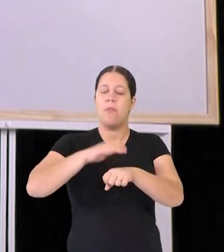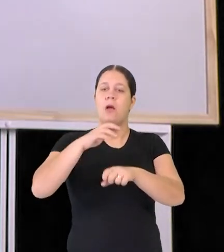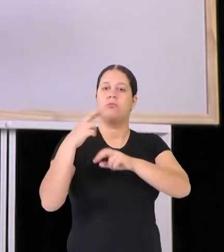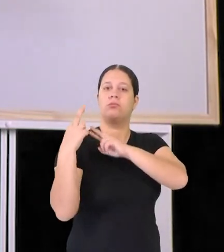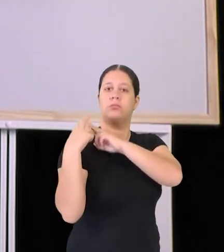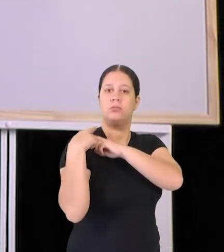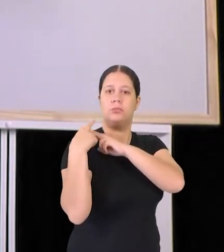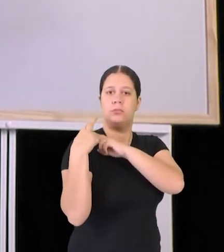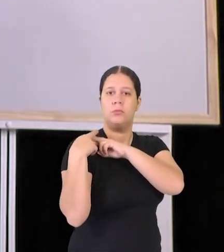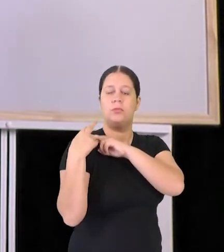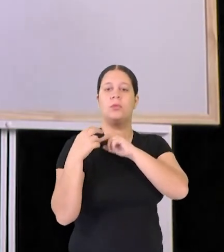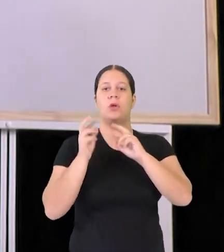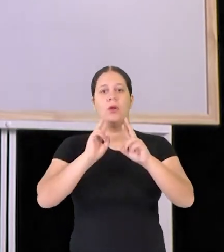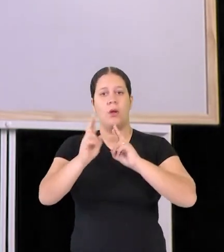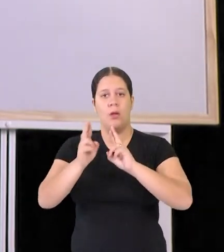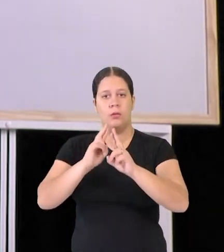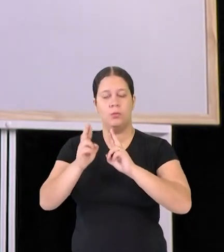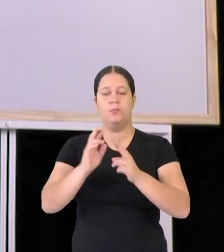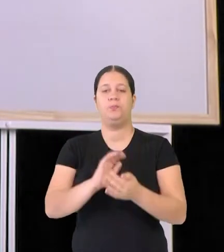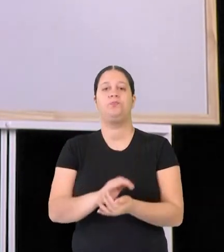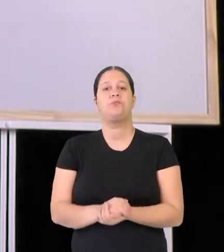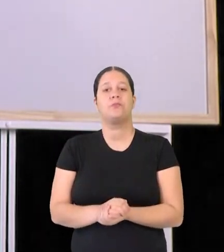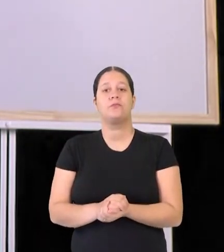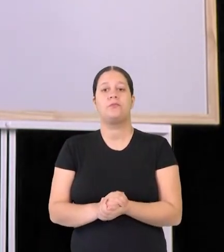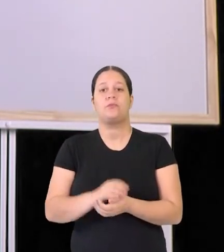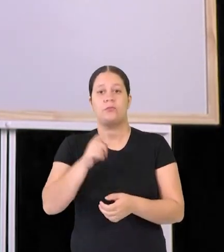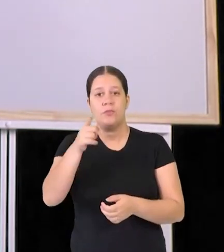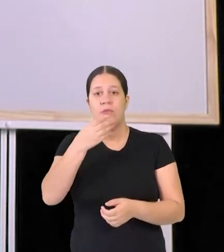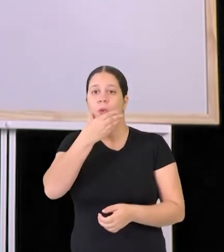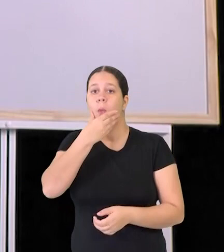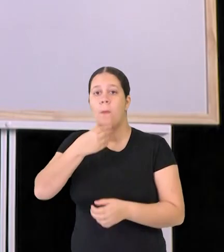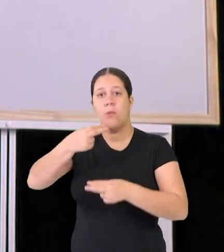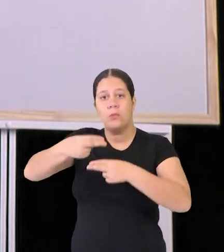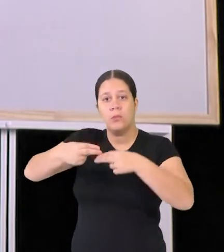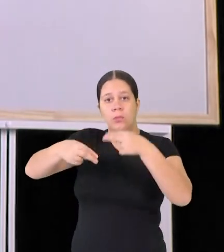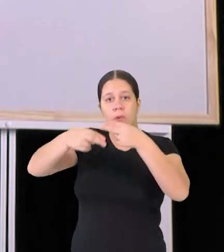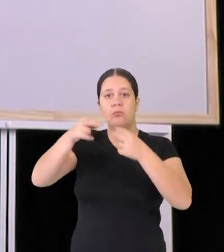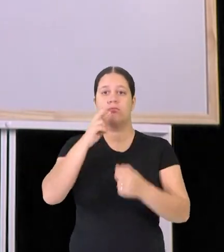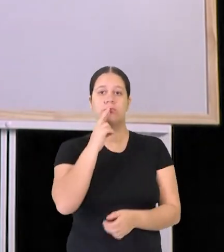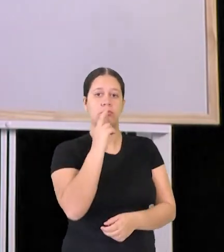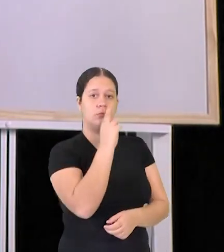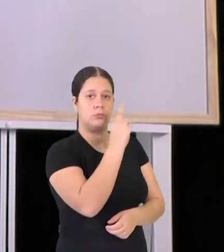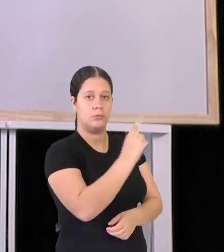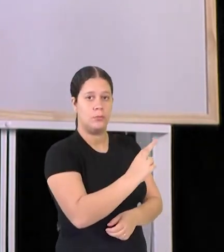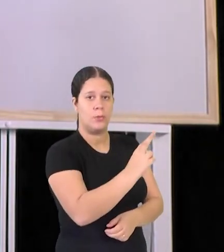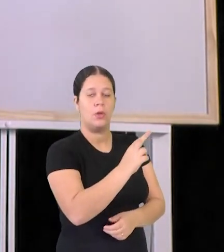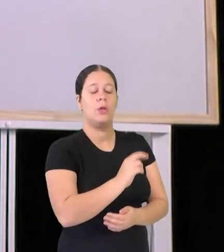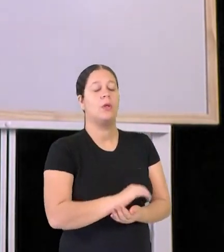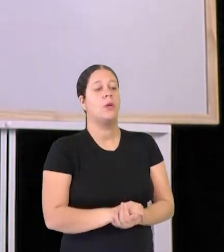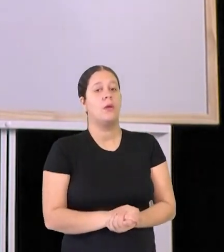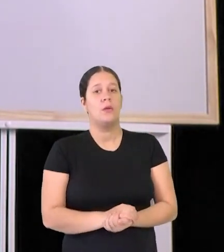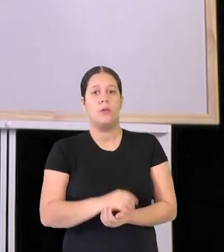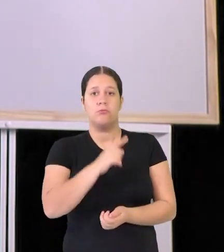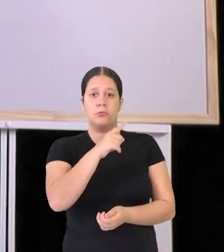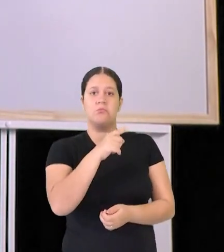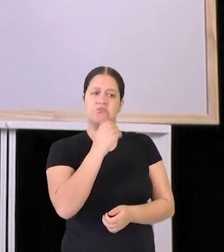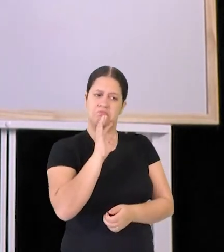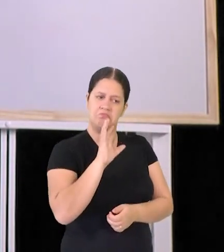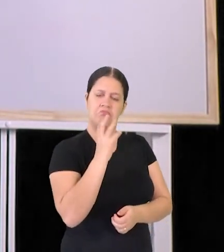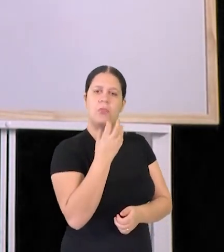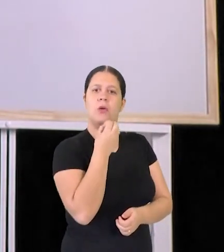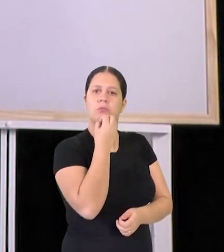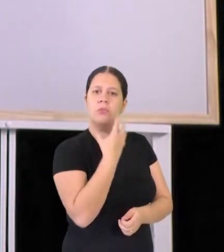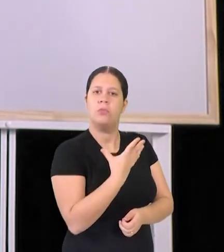diria, em relação a essa situação. Daí o pedreiro vai e responde para ele: essa solução é